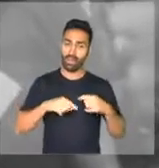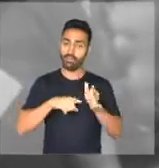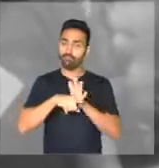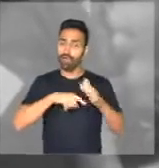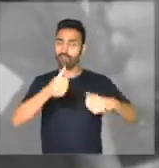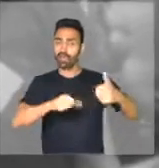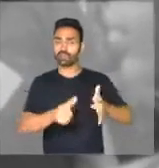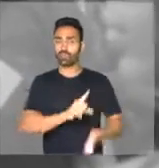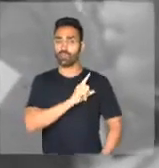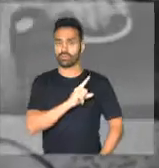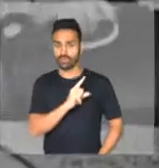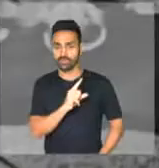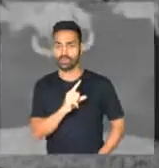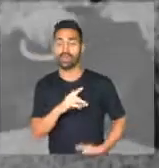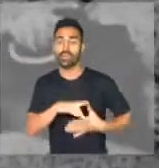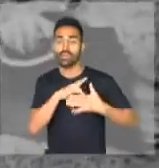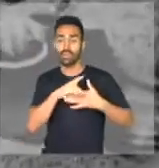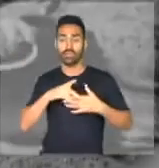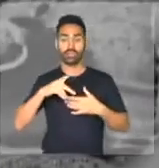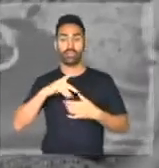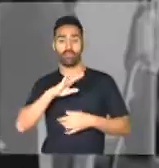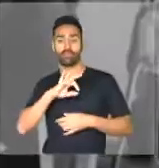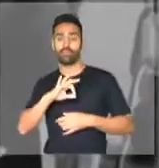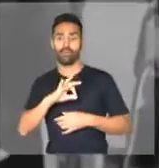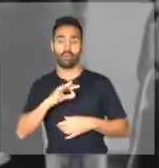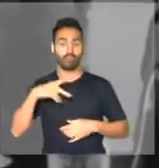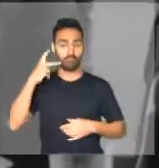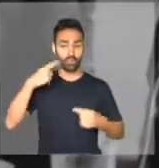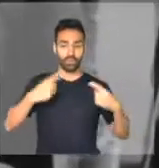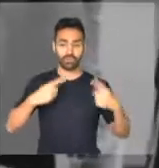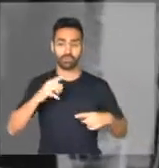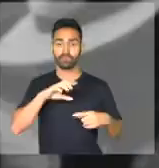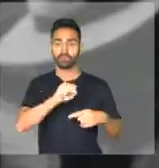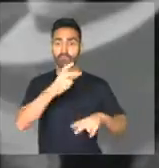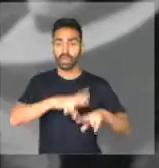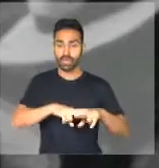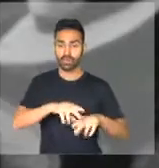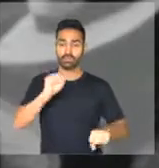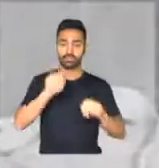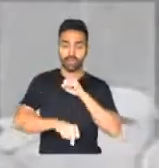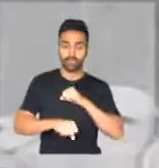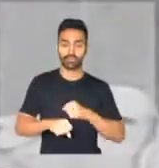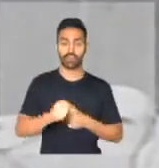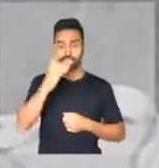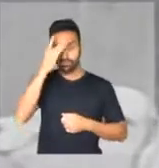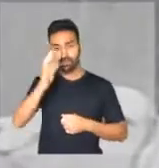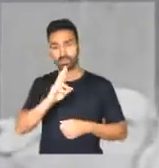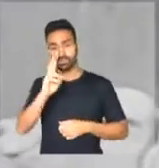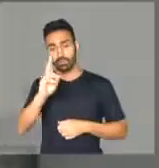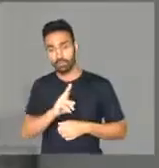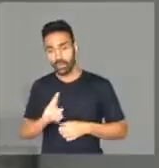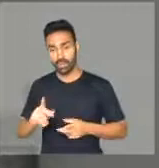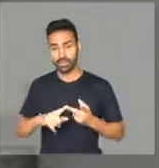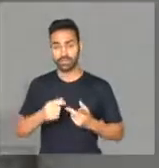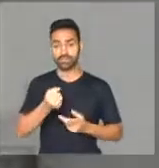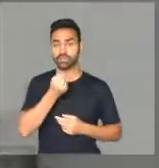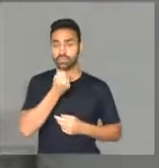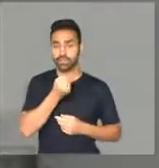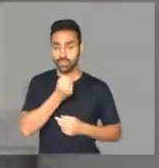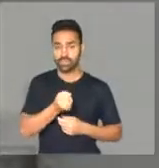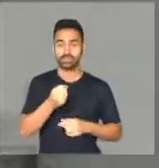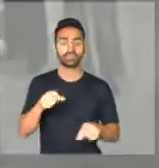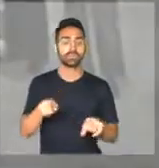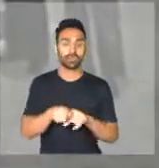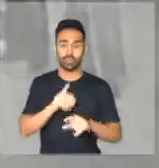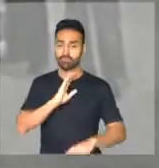Líderes políticos de oposição eram presos, mortos e desaparecidos. Religiosos e jornalistas também eram alvo da